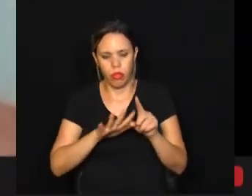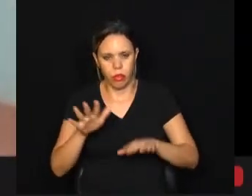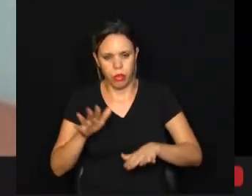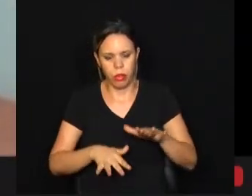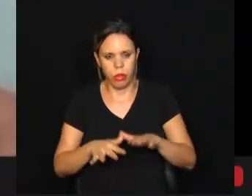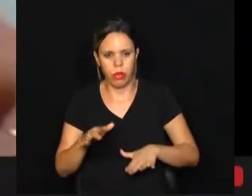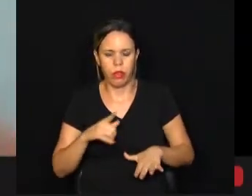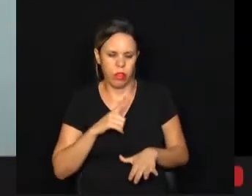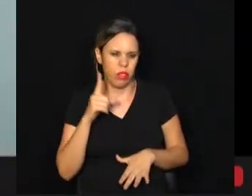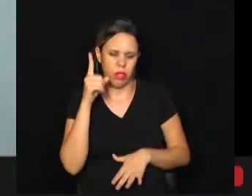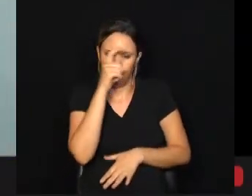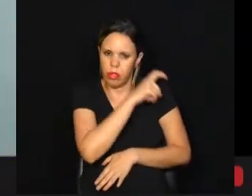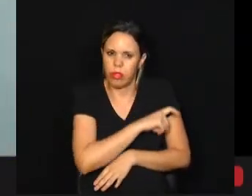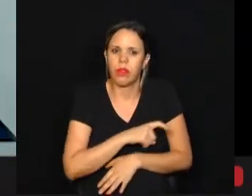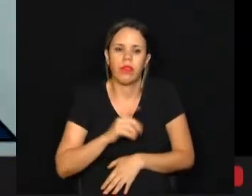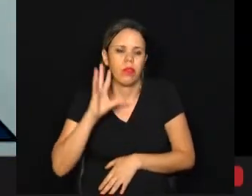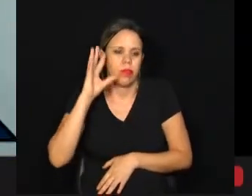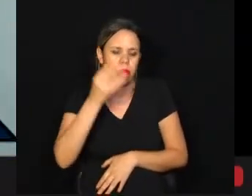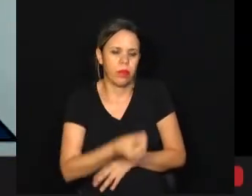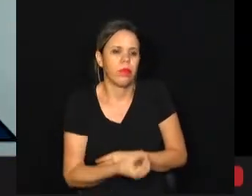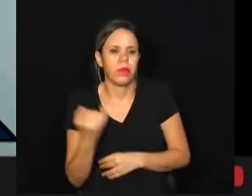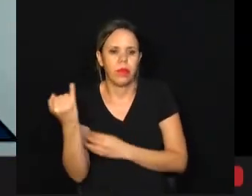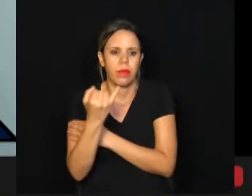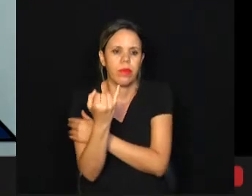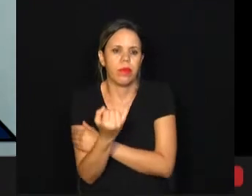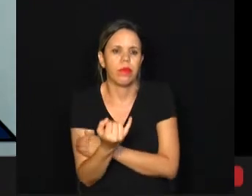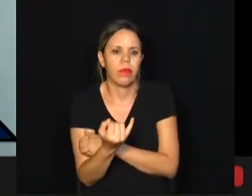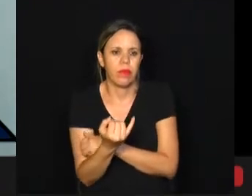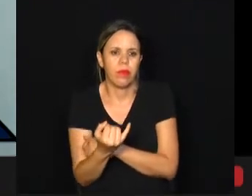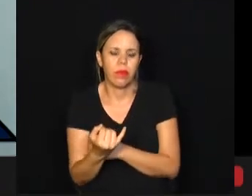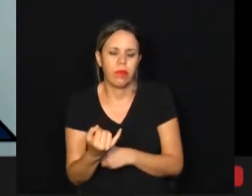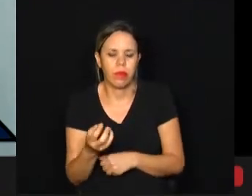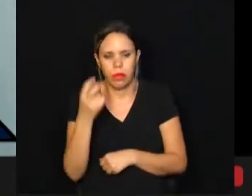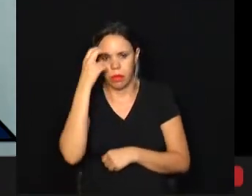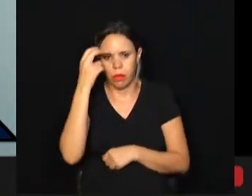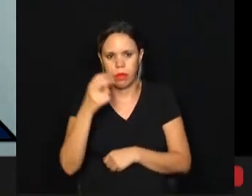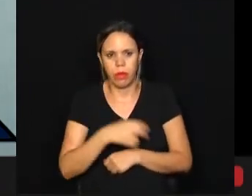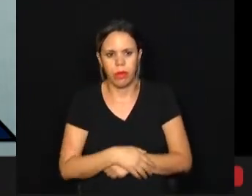tem dificuldade de entender a importância da cultura.